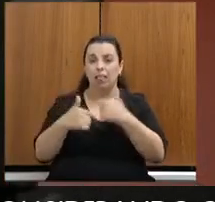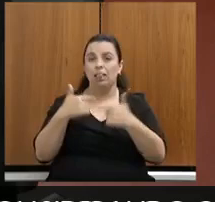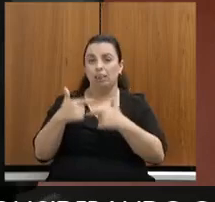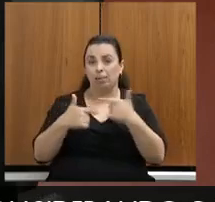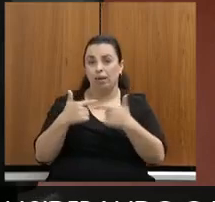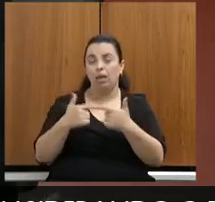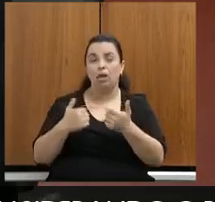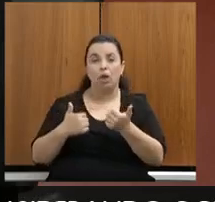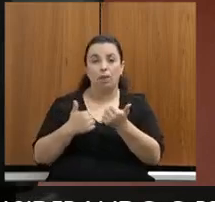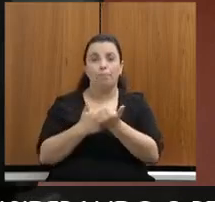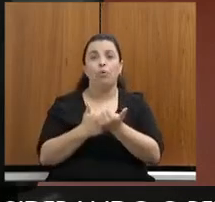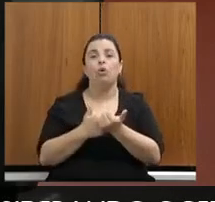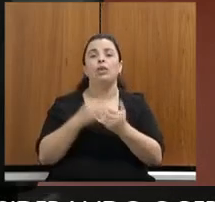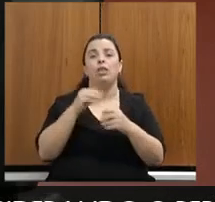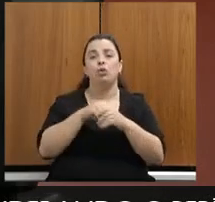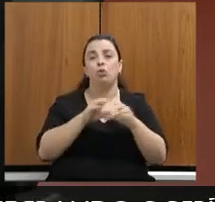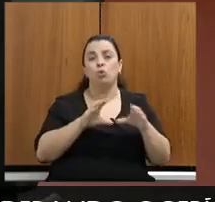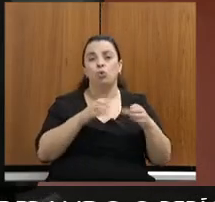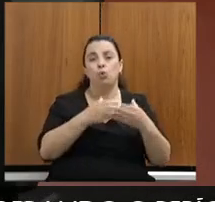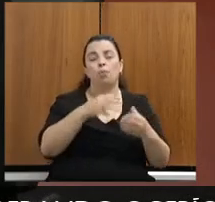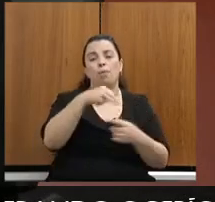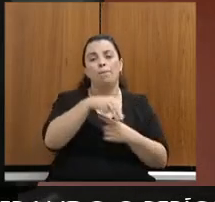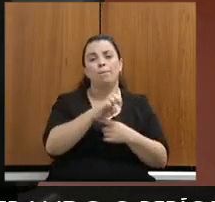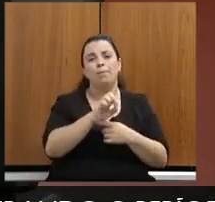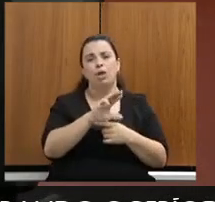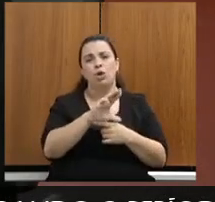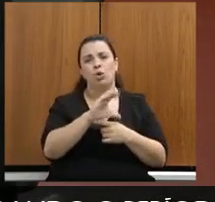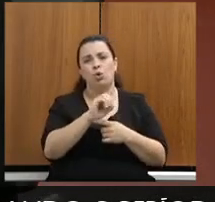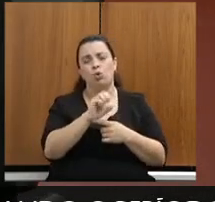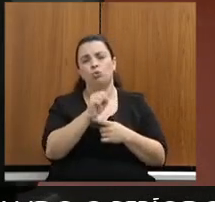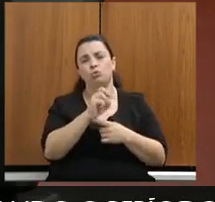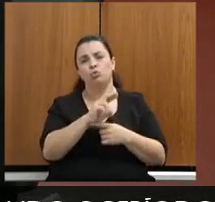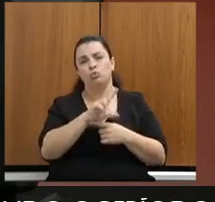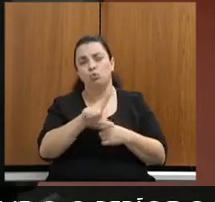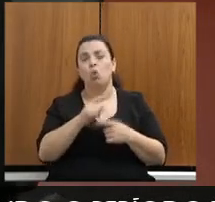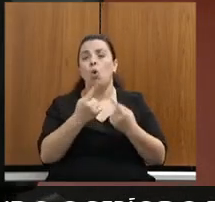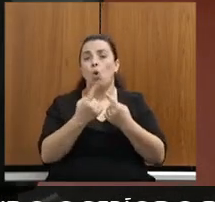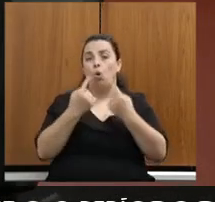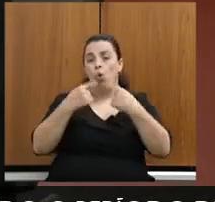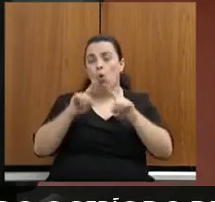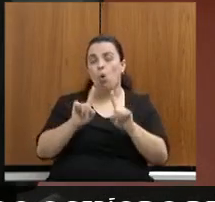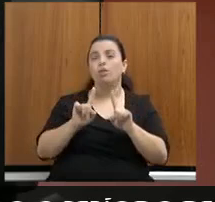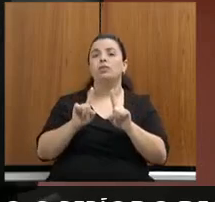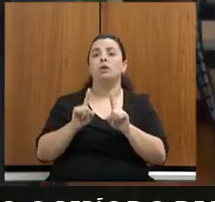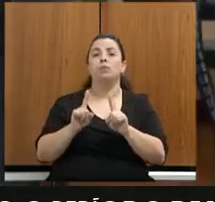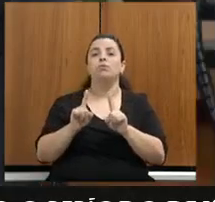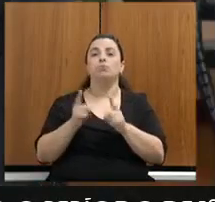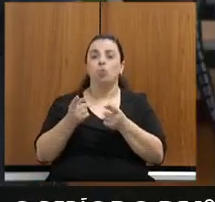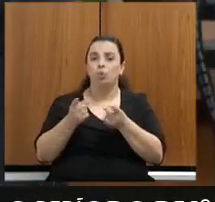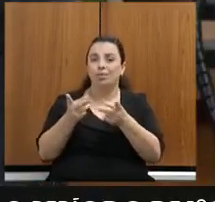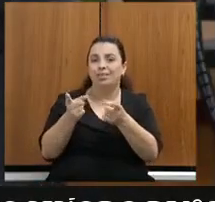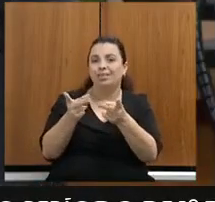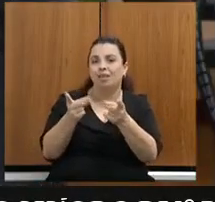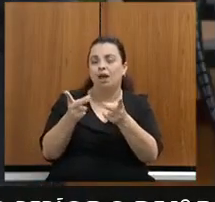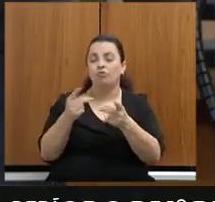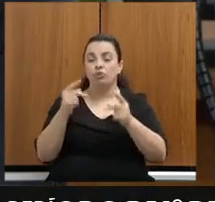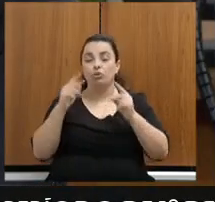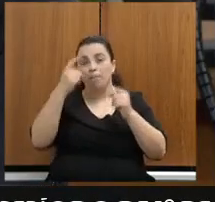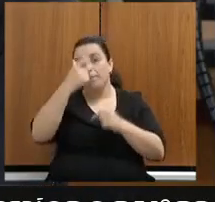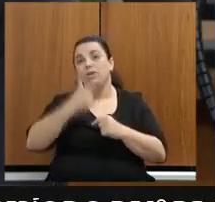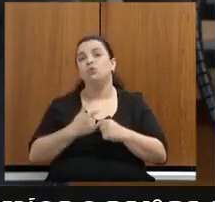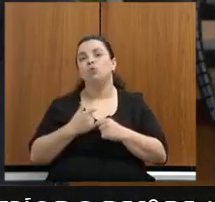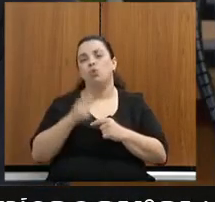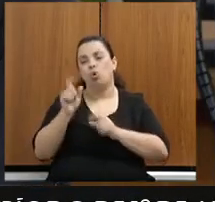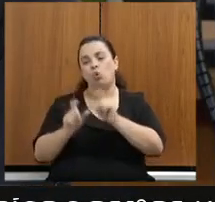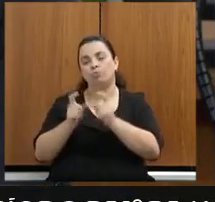vamos falar de tráfico de drogas e tráfico de armas Eu falo sempre a polícia federal Um dia disse quando ter